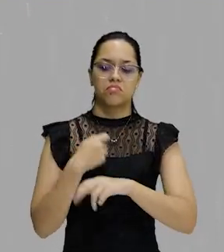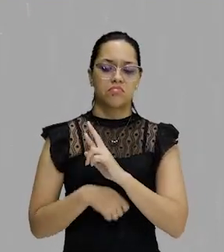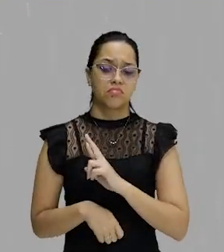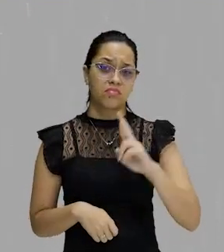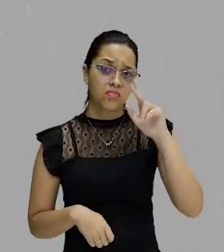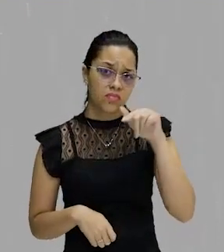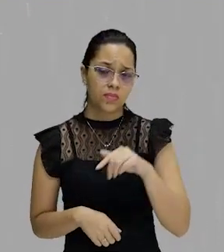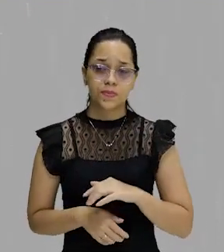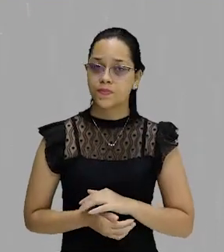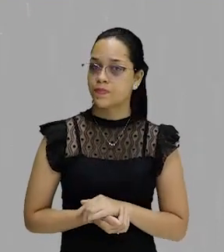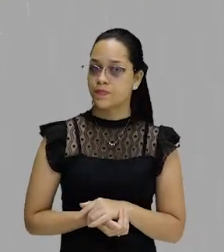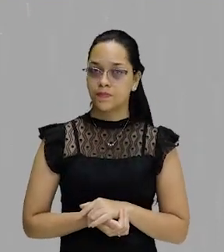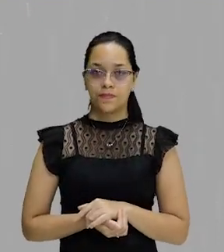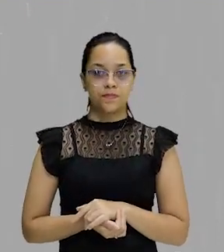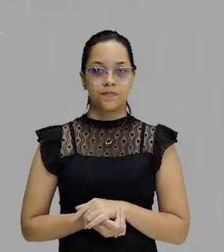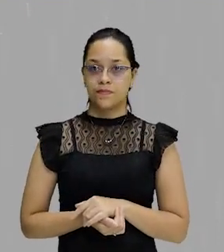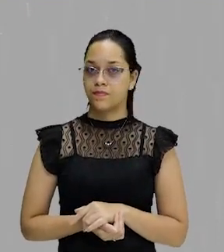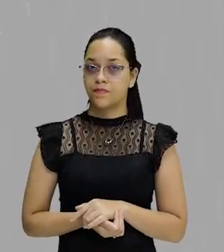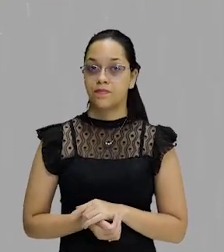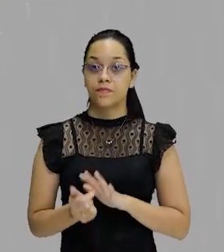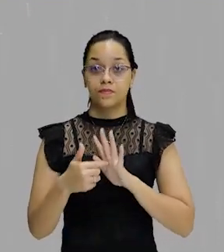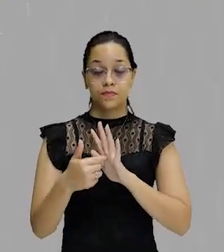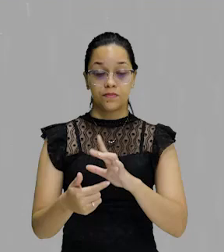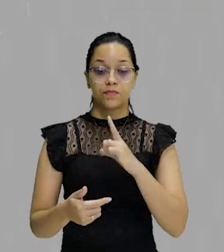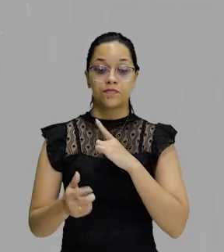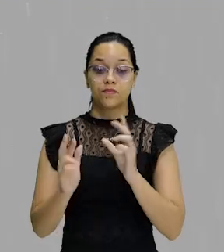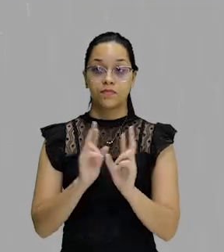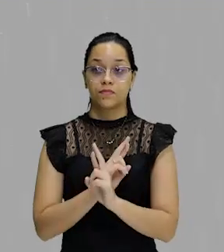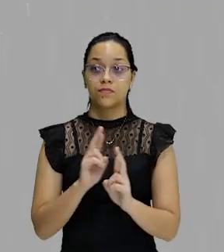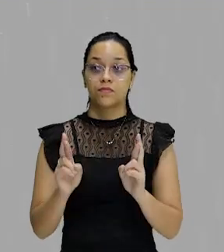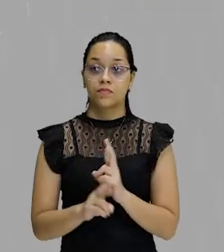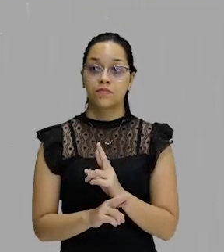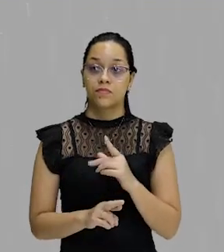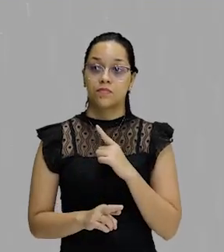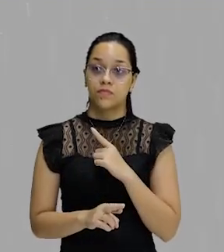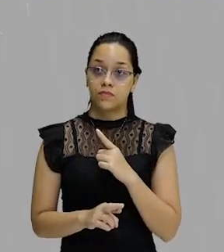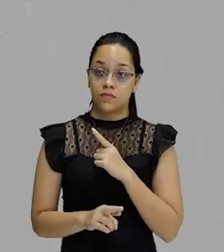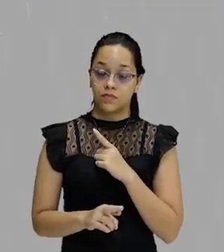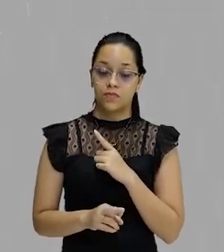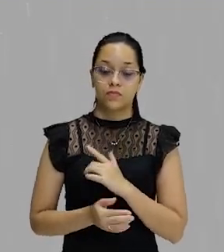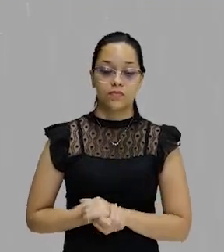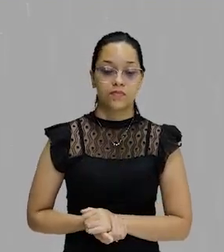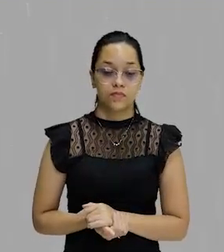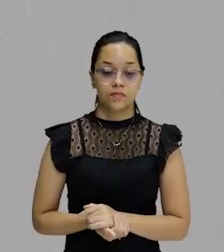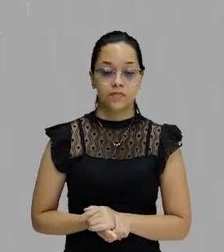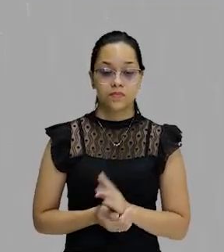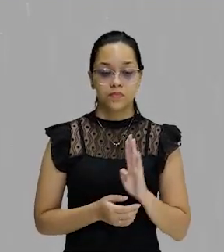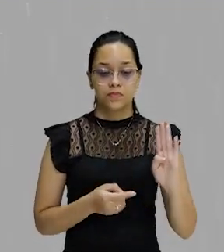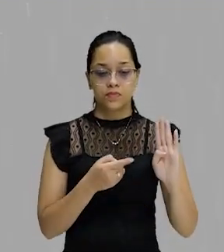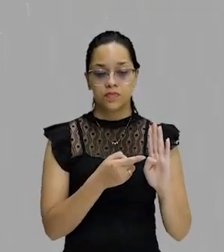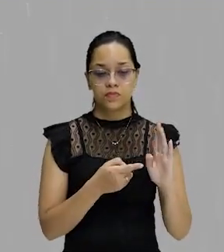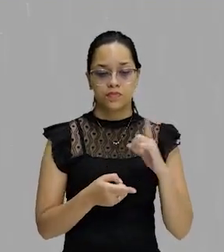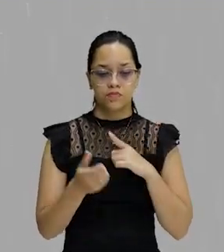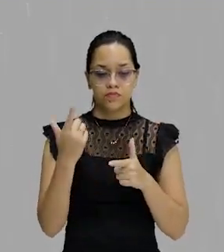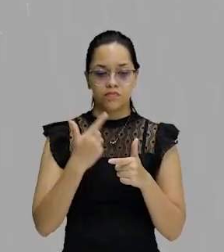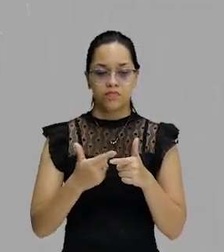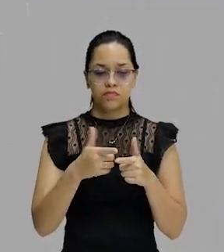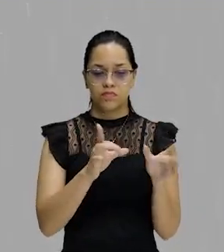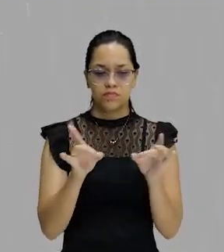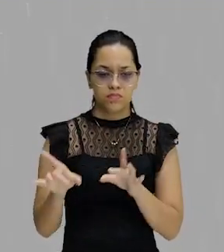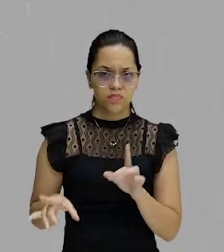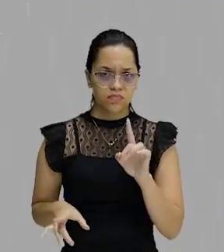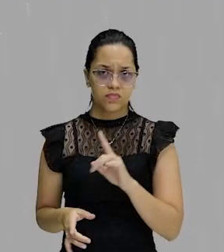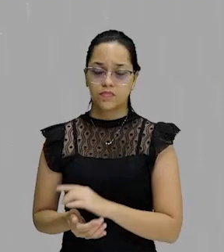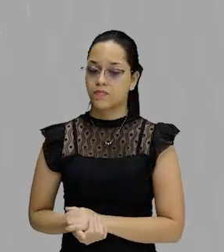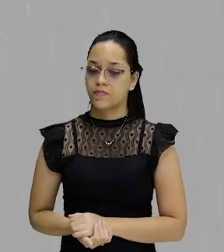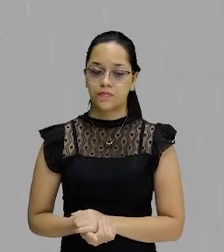pelo contrário. Ele mostra a relação entre crença e capital. A crise do comércio, não,